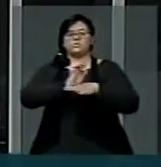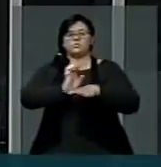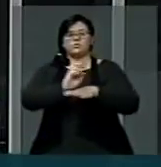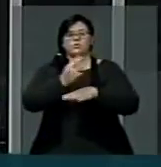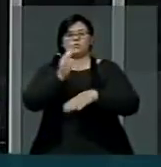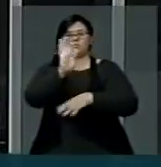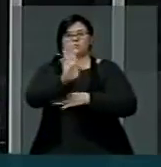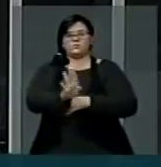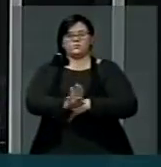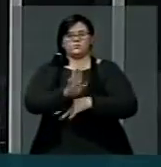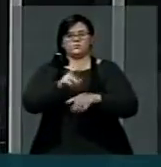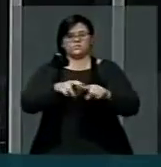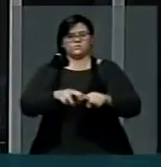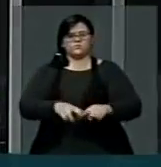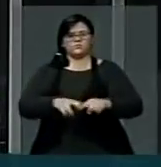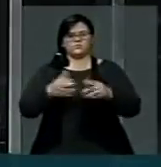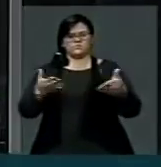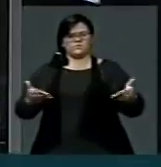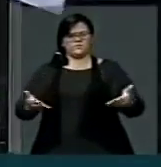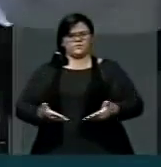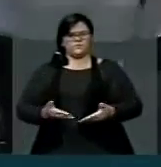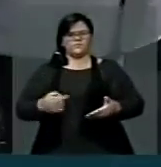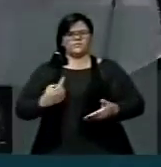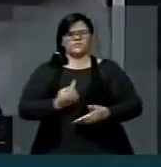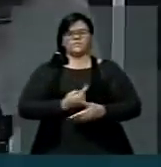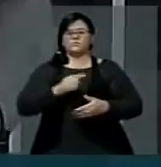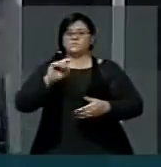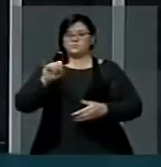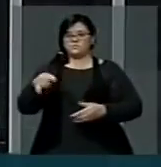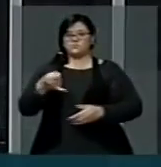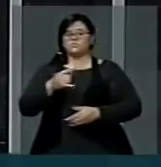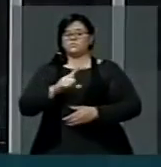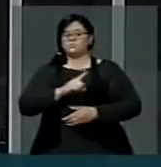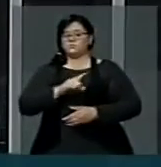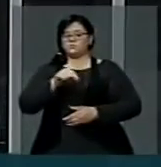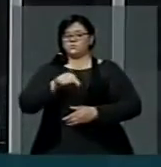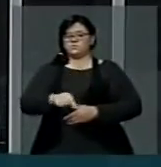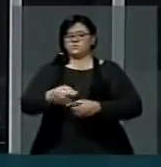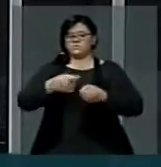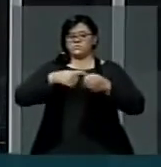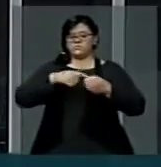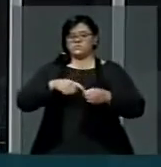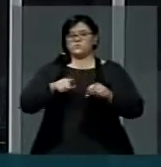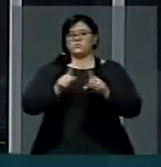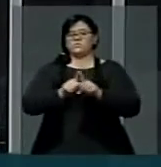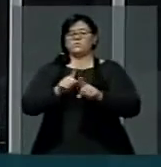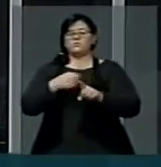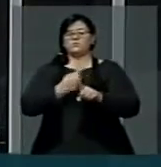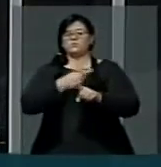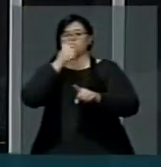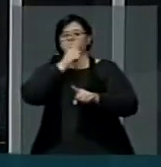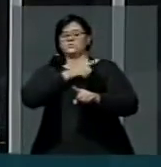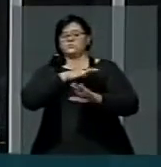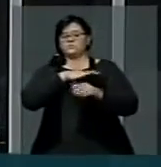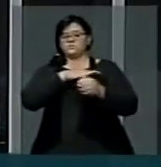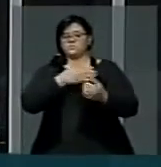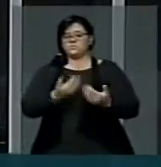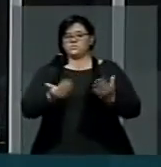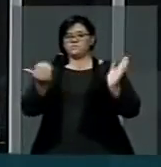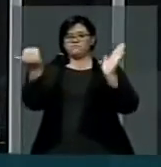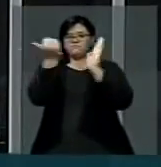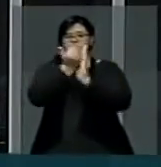regiões do Brasil. Por isso é que agora nós estamos aproveitando, recuperando, para que nós possamos, então, alavancar